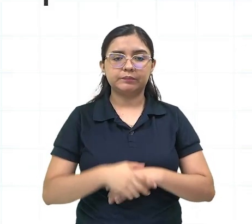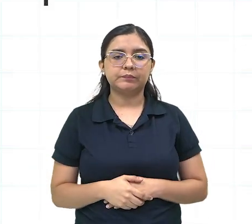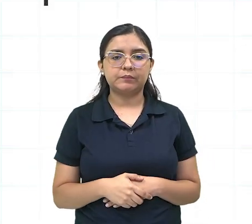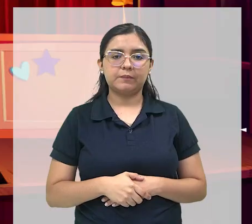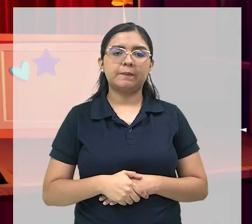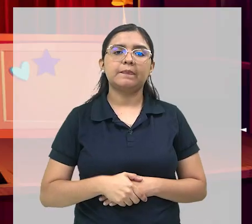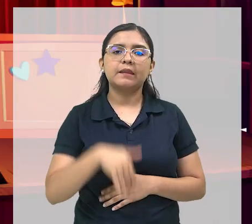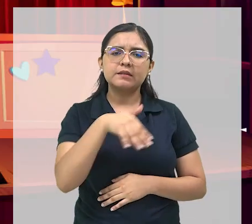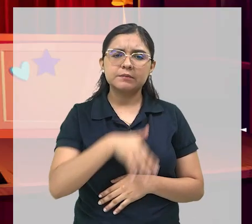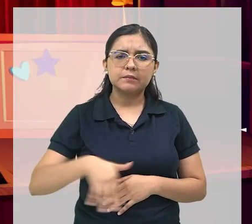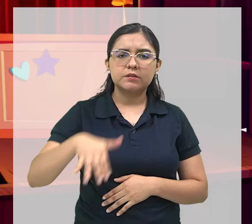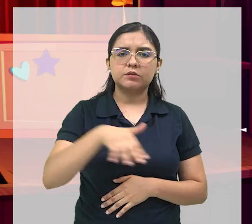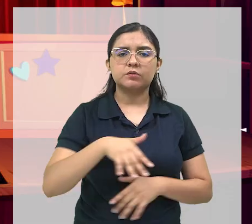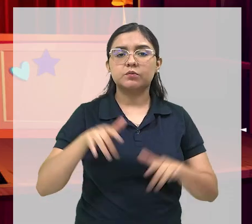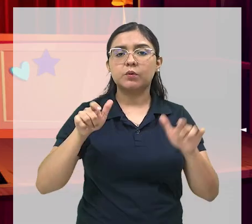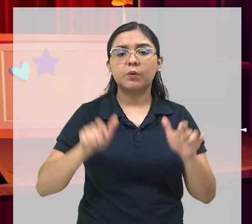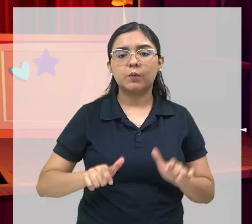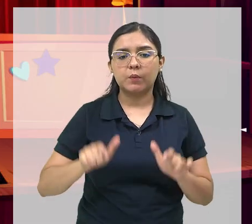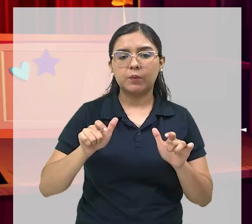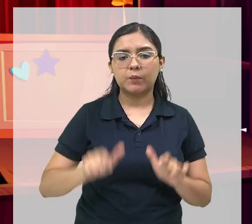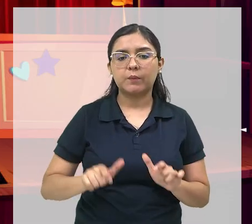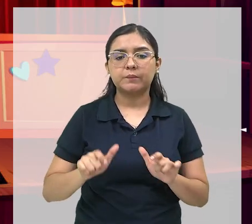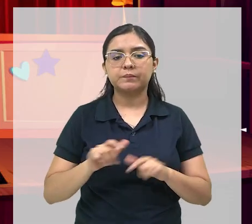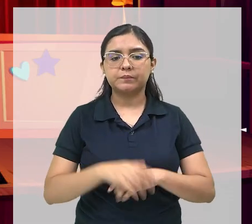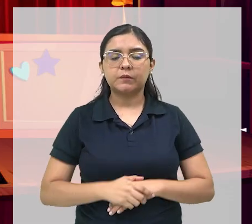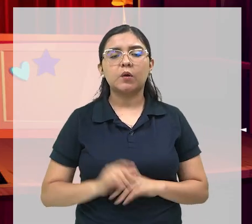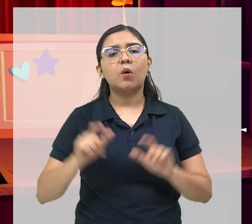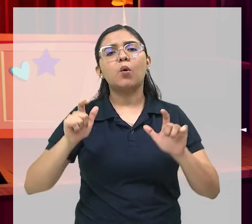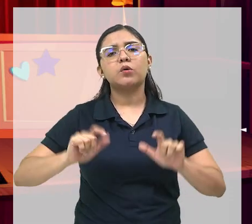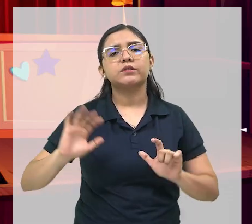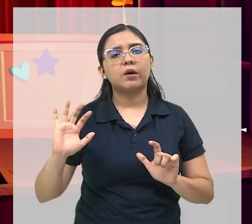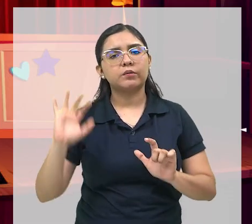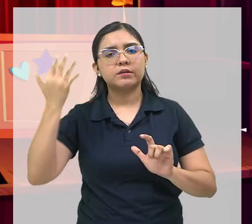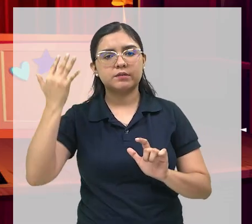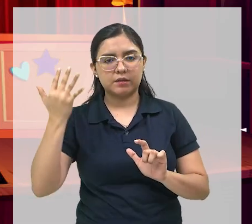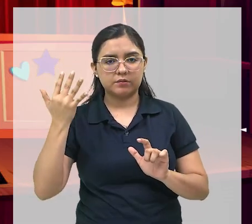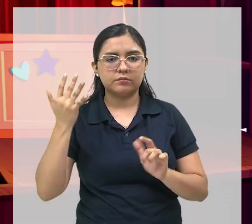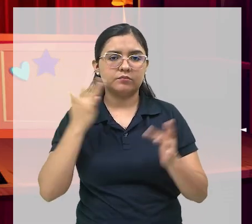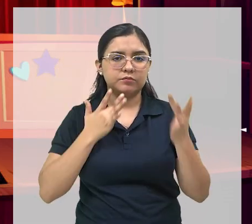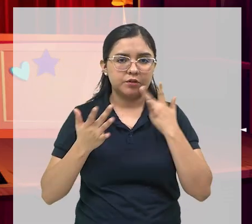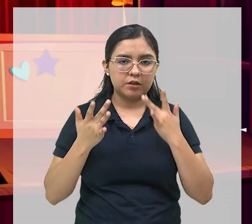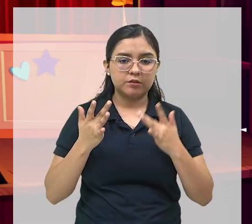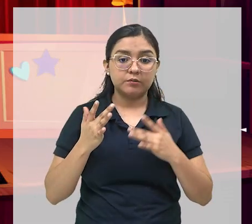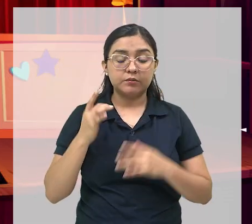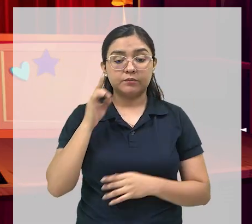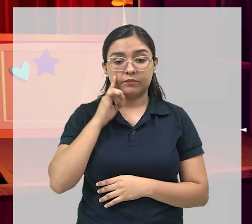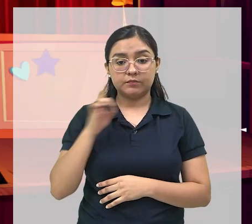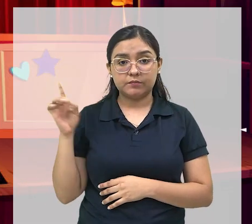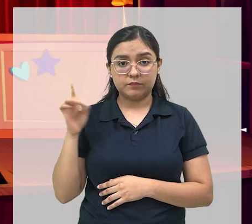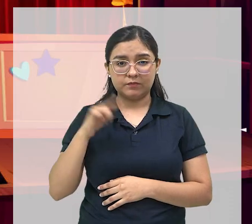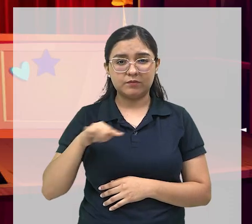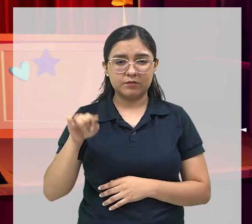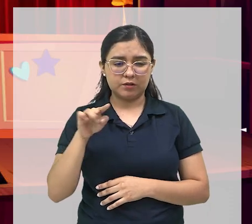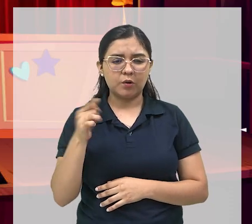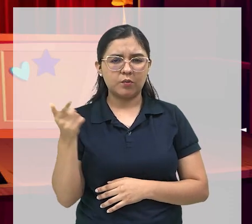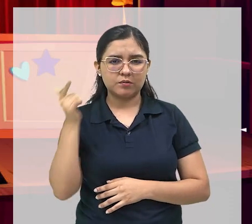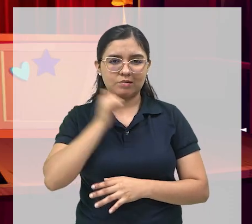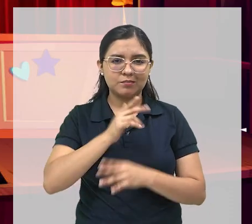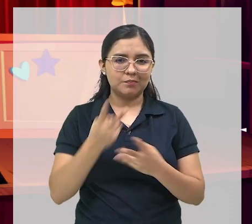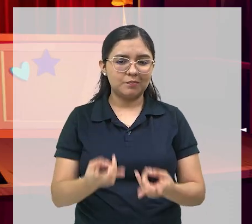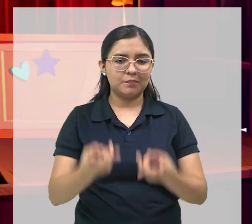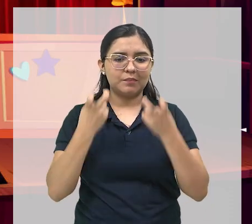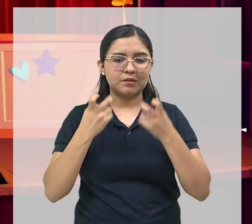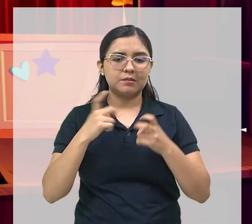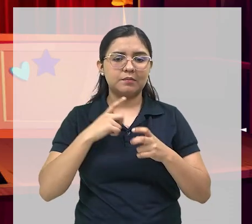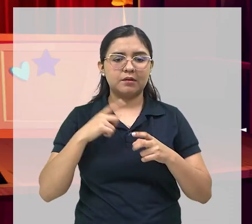ambientação, esse espaço, esse tempo onde está acontecendo a ação cênica. Aqui, vocês já conseguiram identificar que a gente